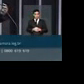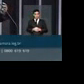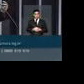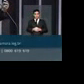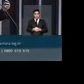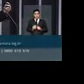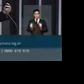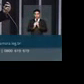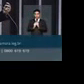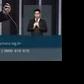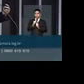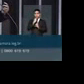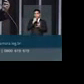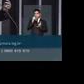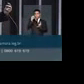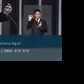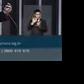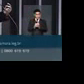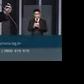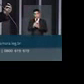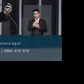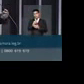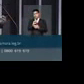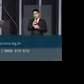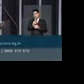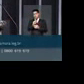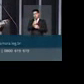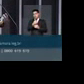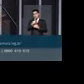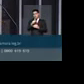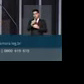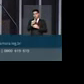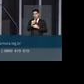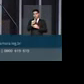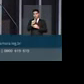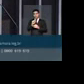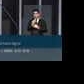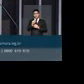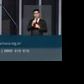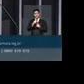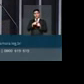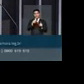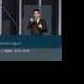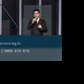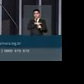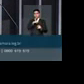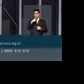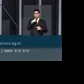com a minha esposa Rosinha no ano de 2008, me tornou inelegível.